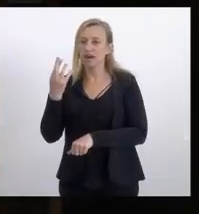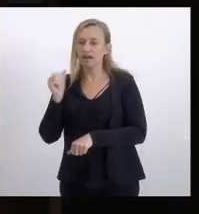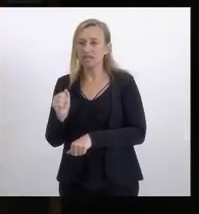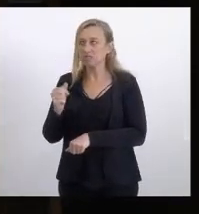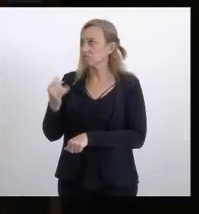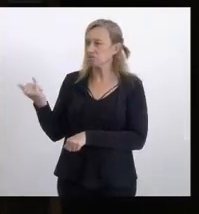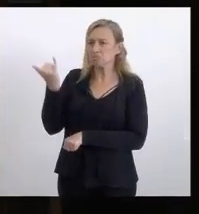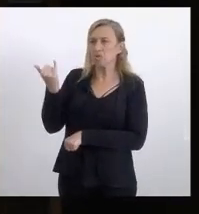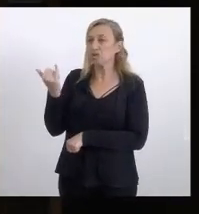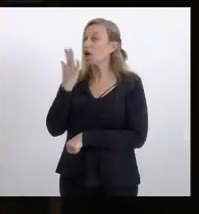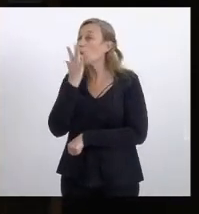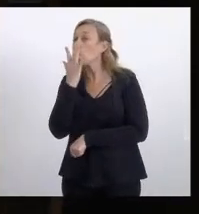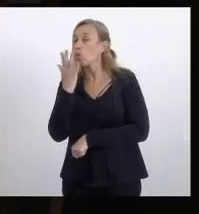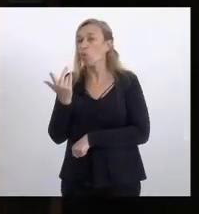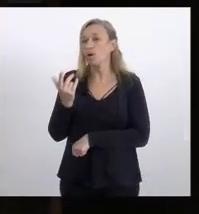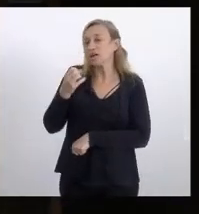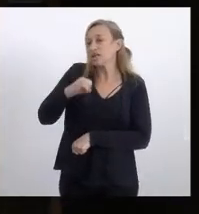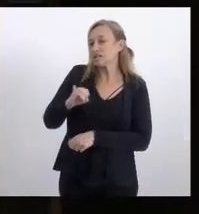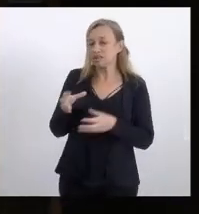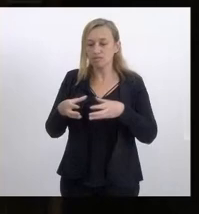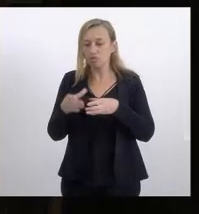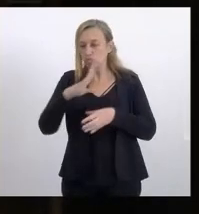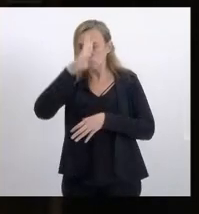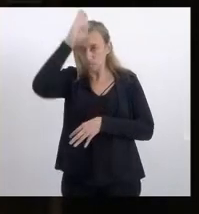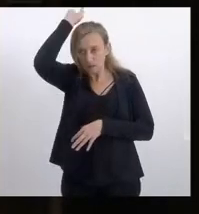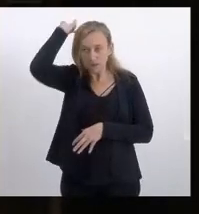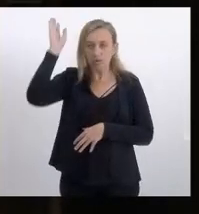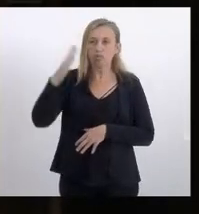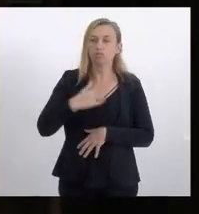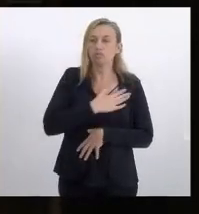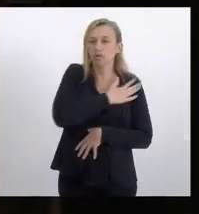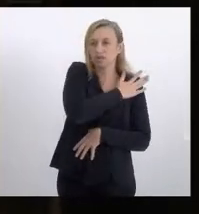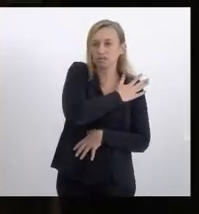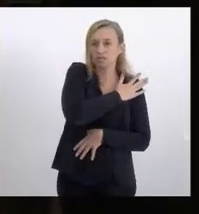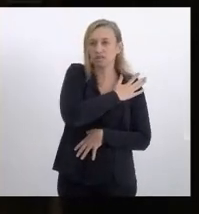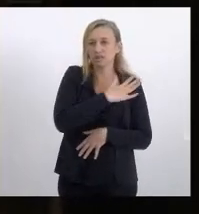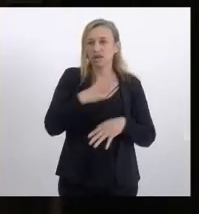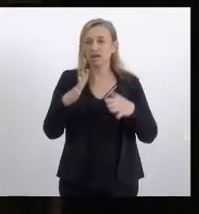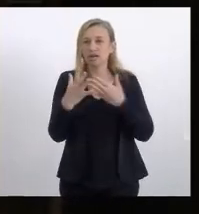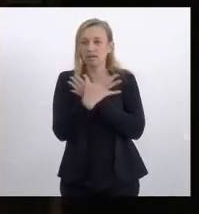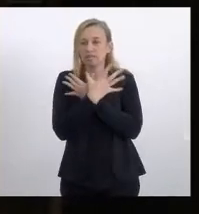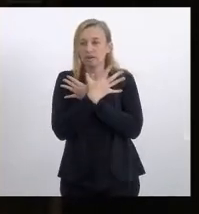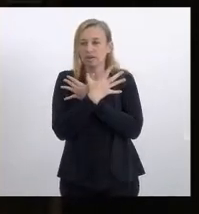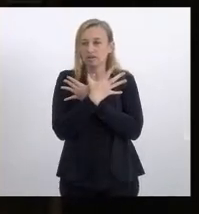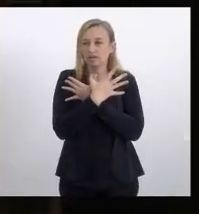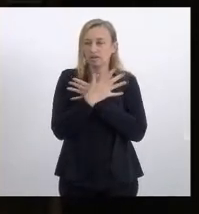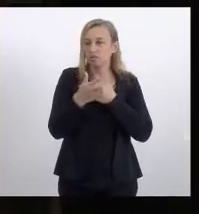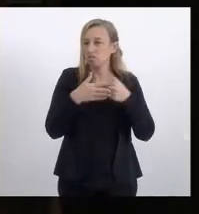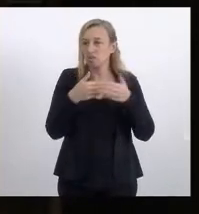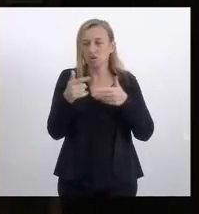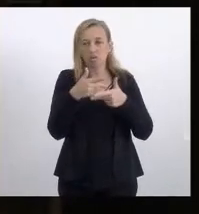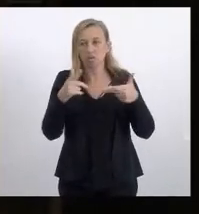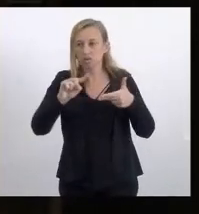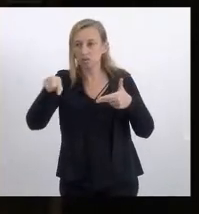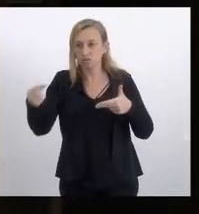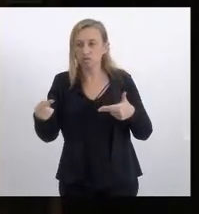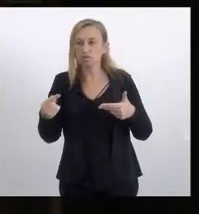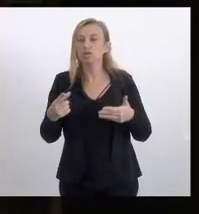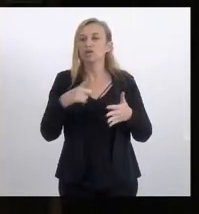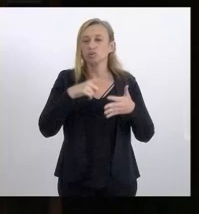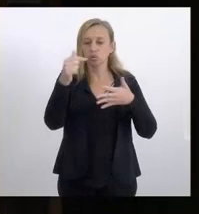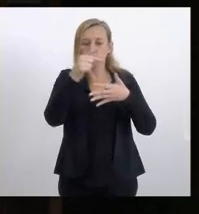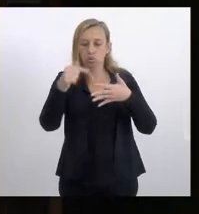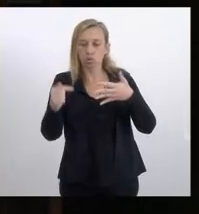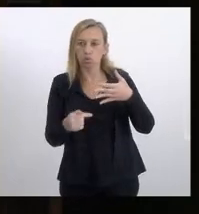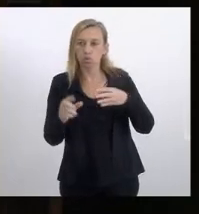farda se com o bombeiro polícia militar exército Marinha aeronáutica ele ele computa o que existe alguns requisitos